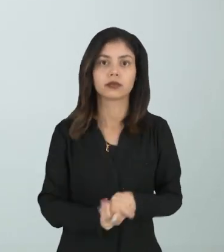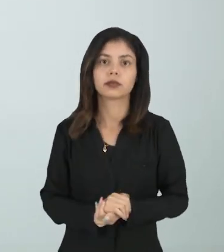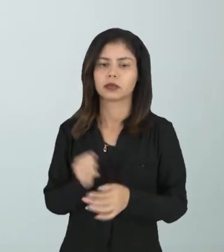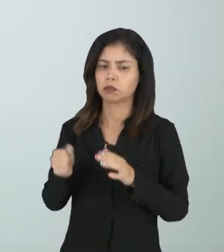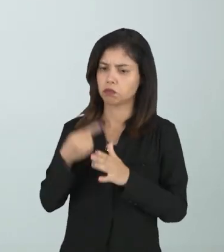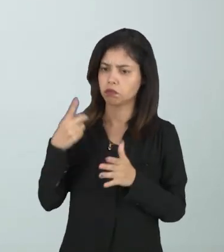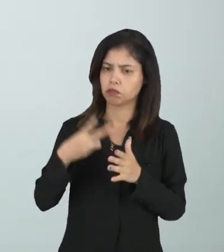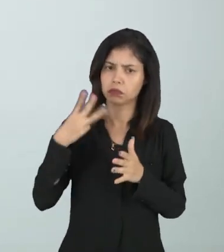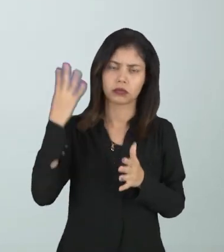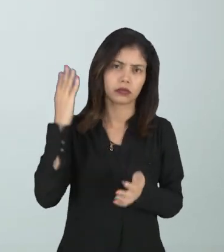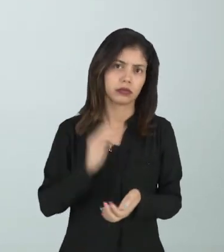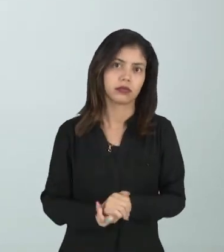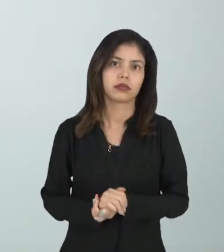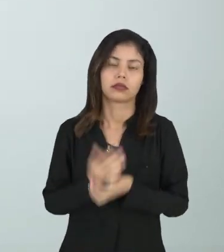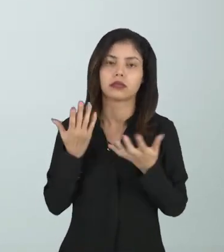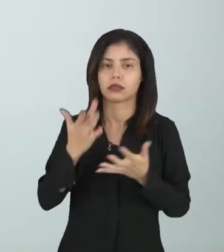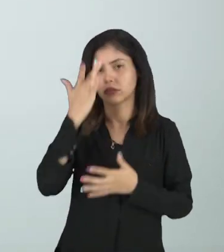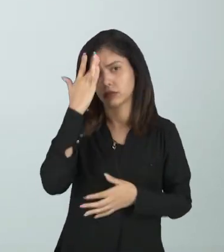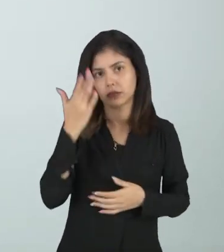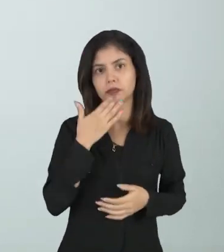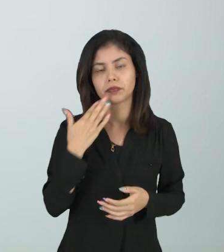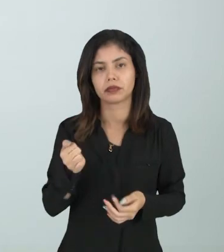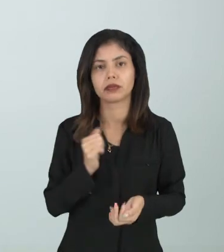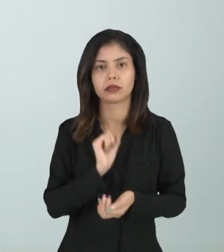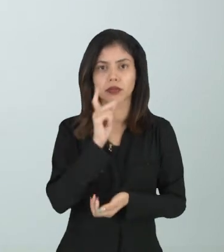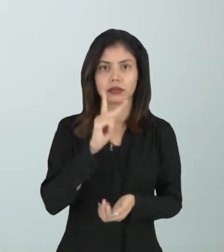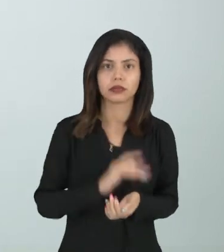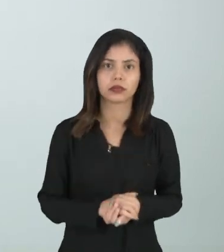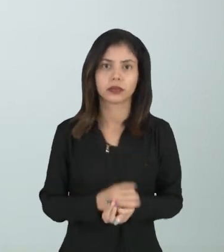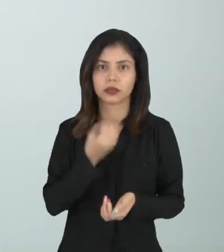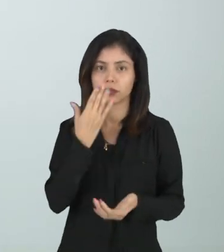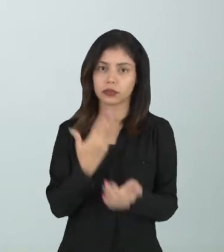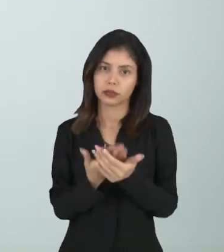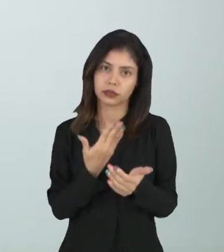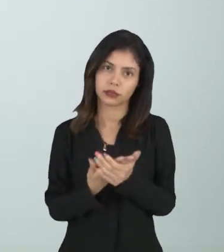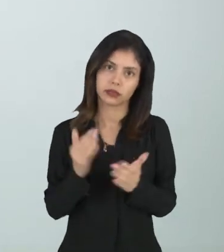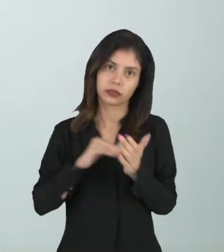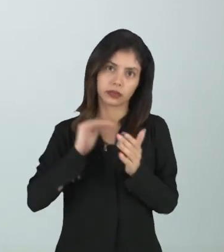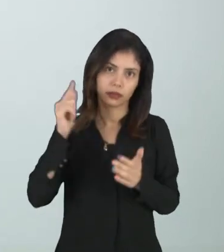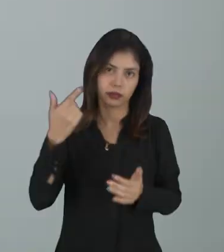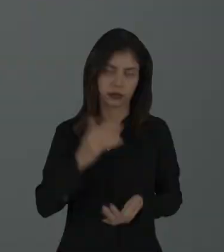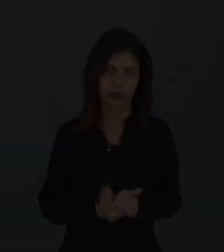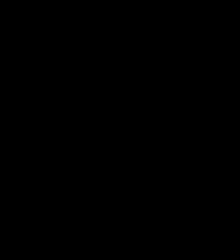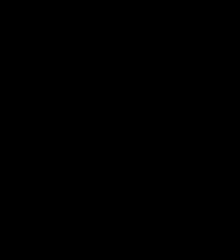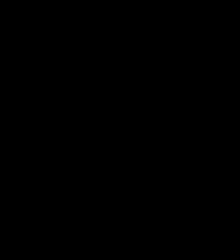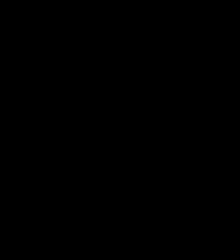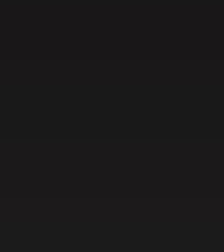quantas vezes vocês acharem necessário, tá bom? Desejo bons estudos e até a próxima.